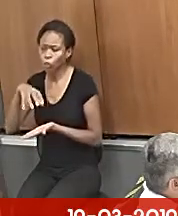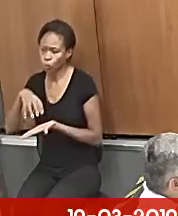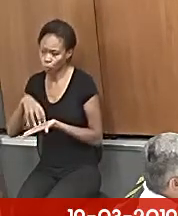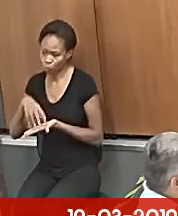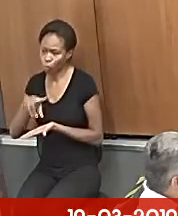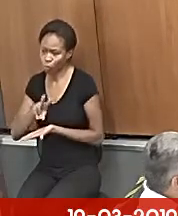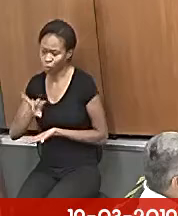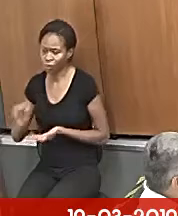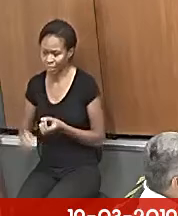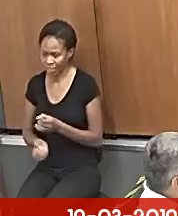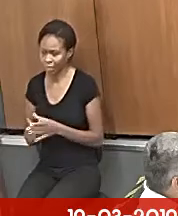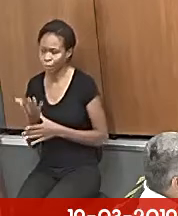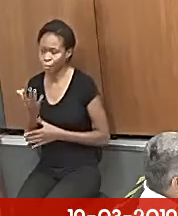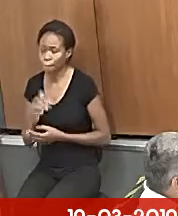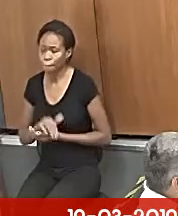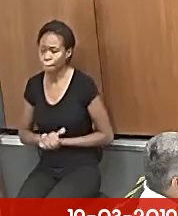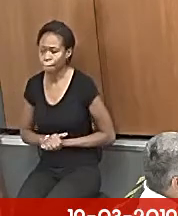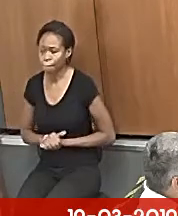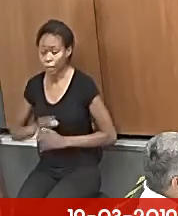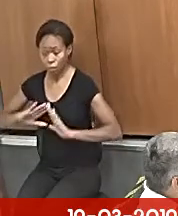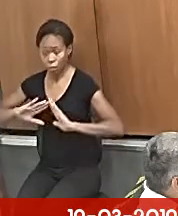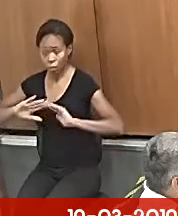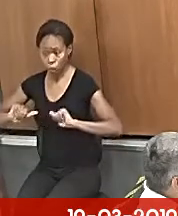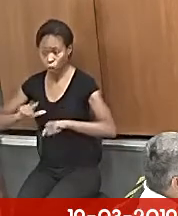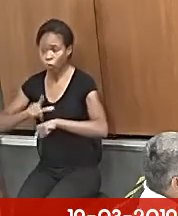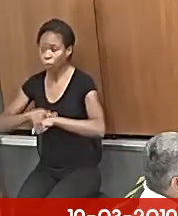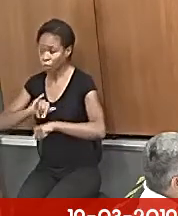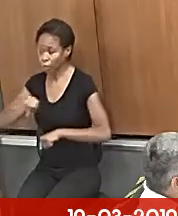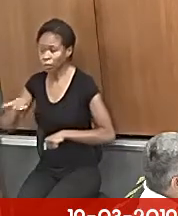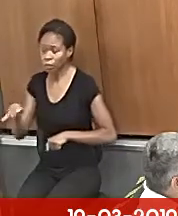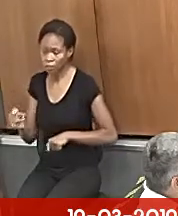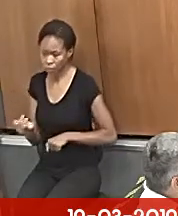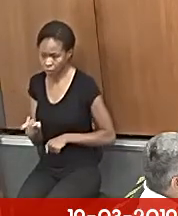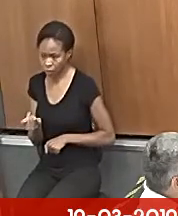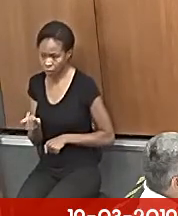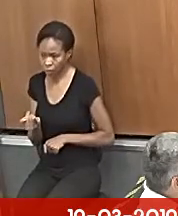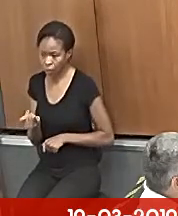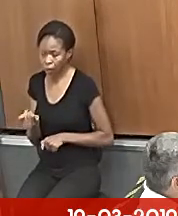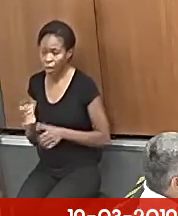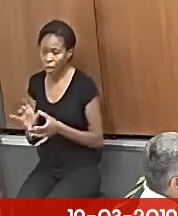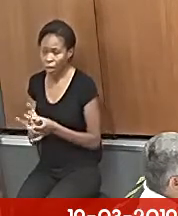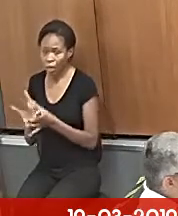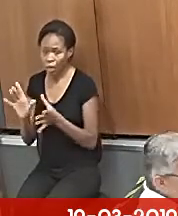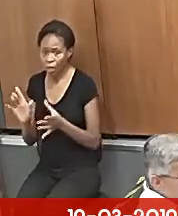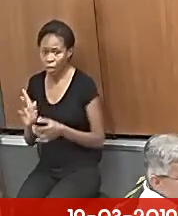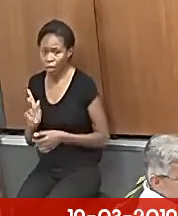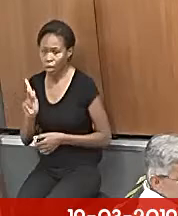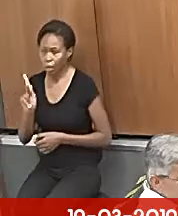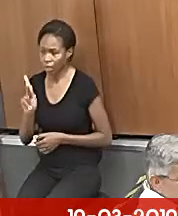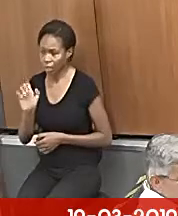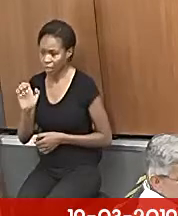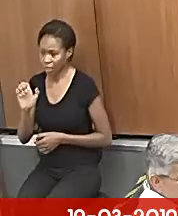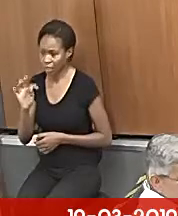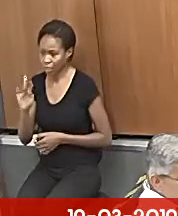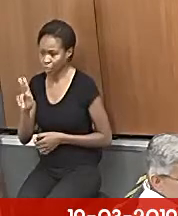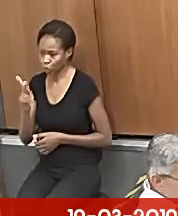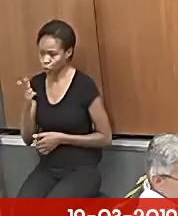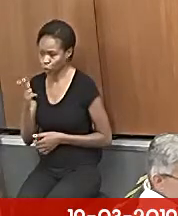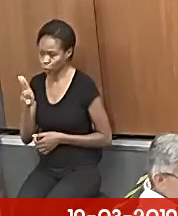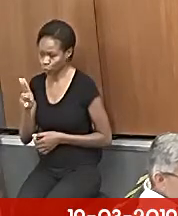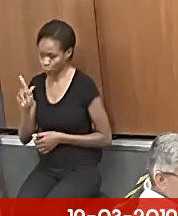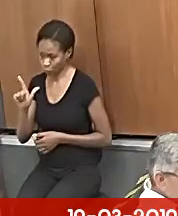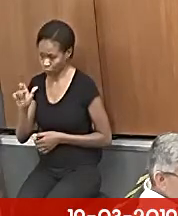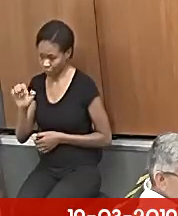oportunizasse que é a palavra ah ah ah kethlen que tá com a criancinha a